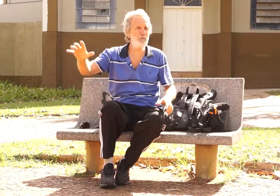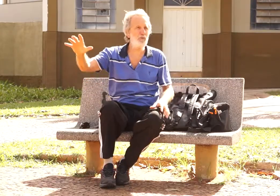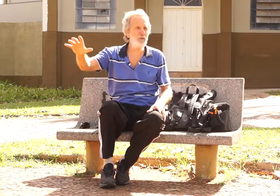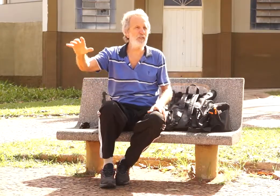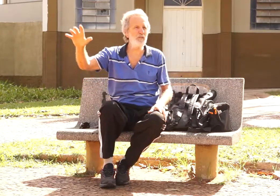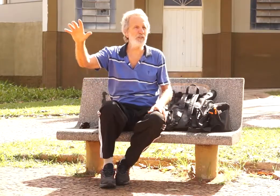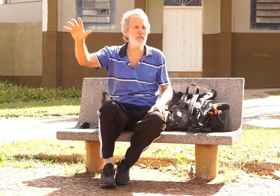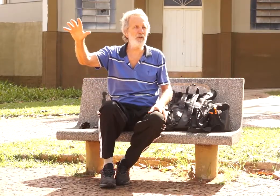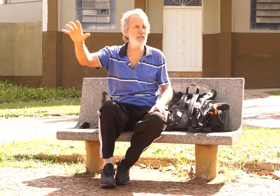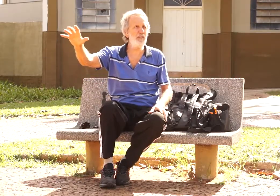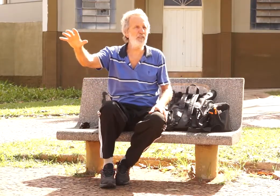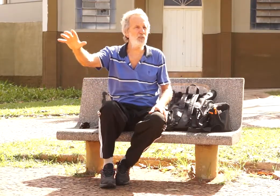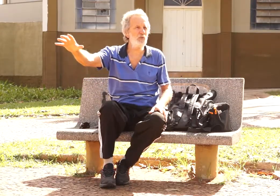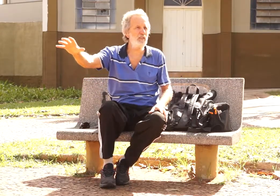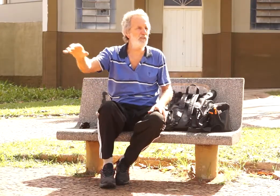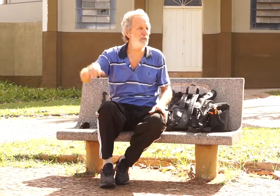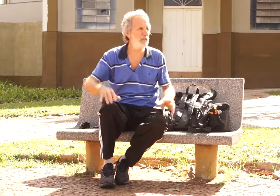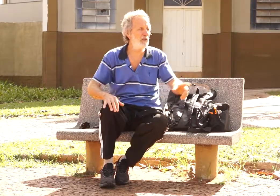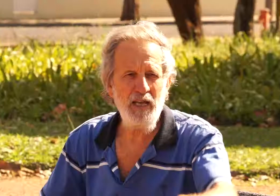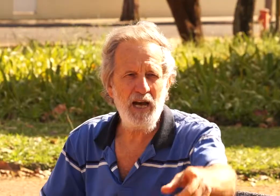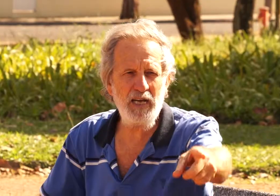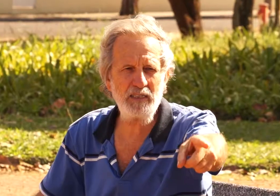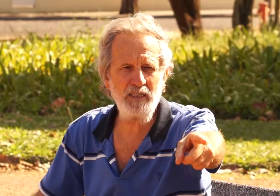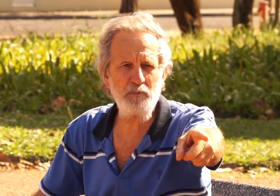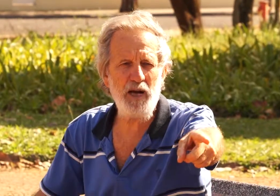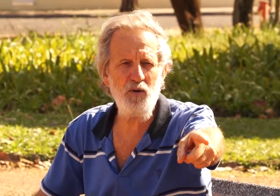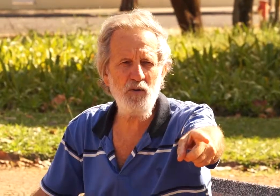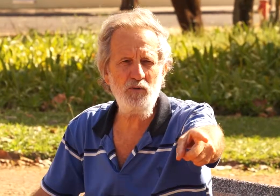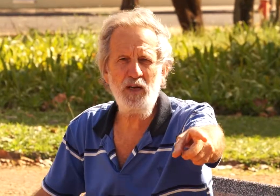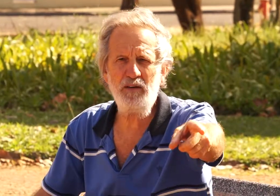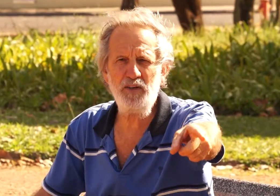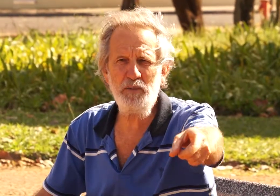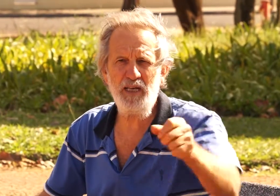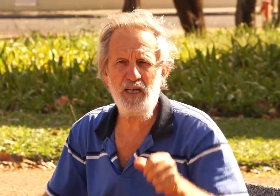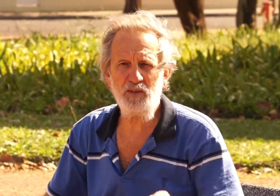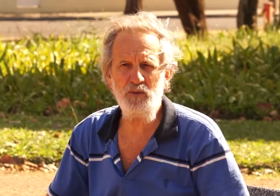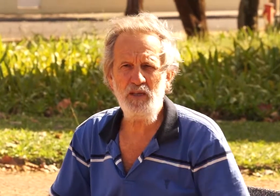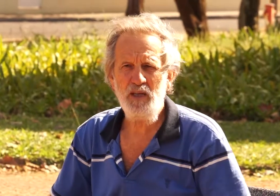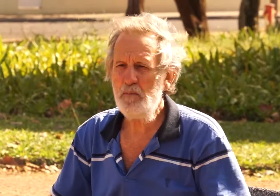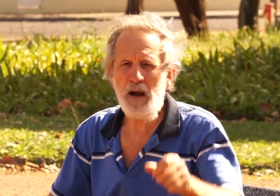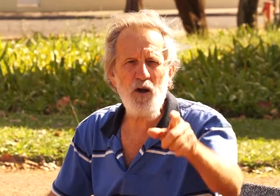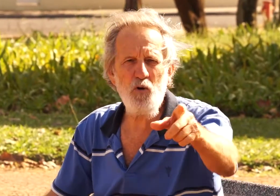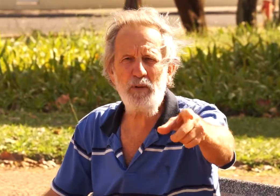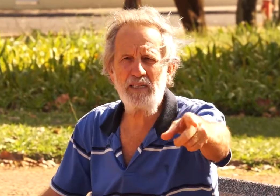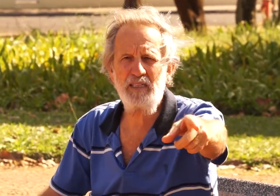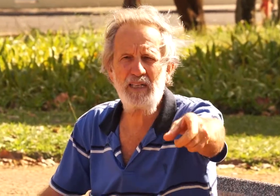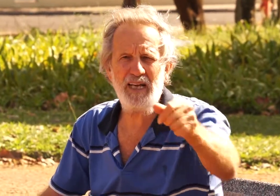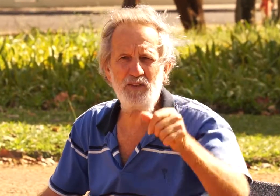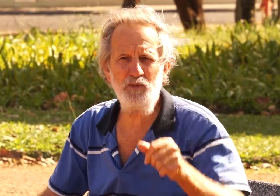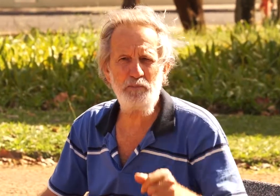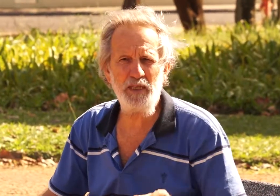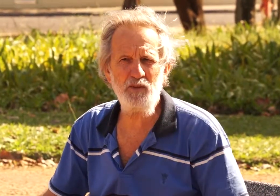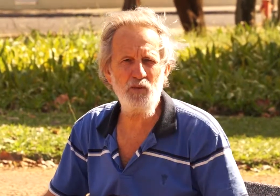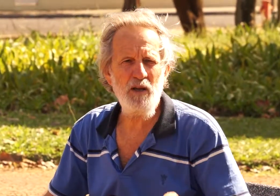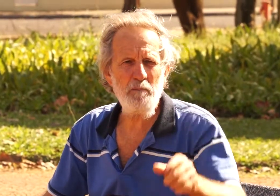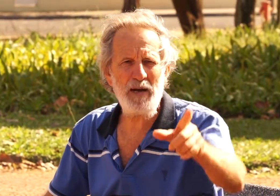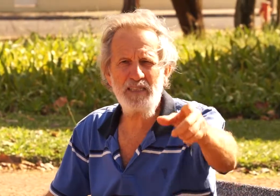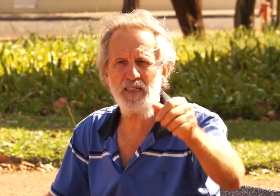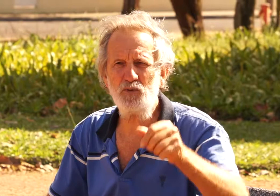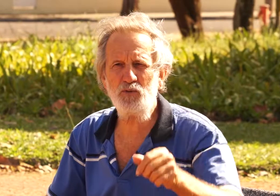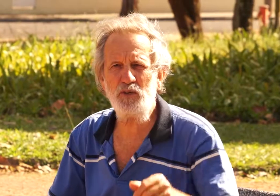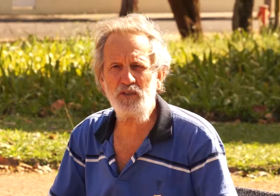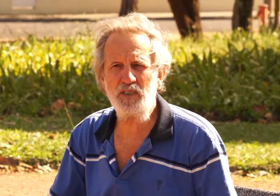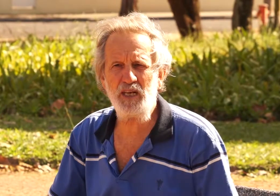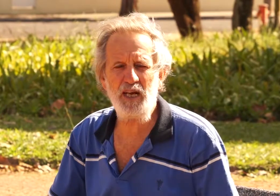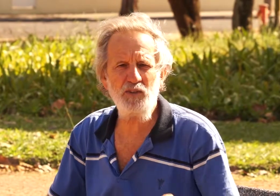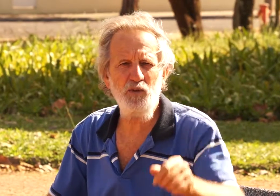eu coloquei a mão nele e falei, escuta, falei, ó, asas marrom avermelhado, marrom mais claro no peito,